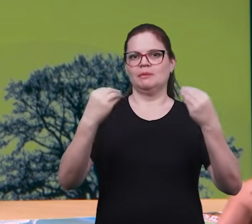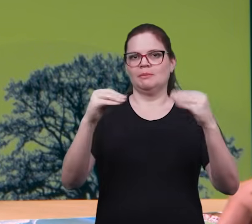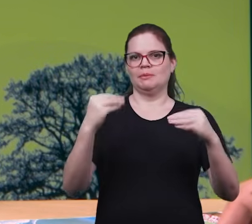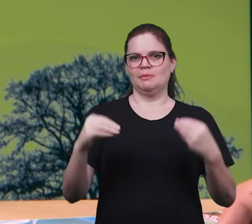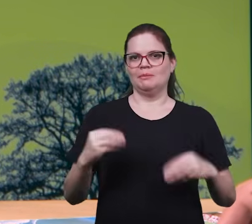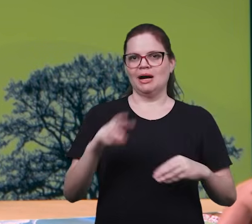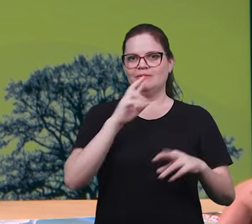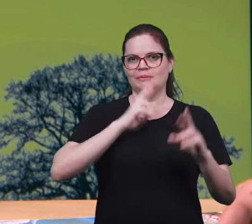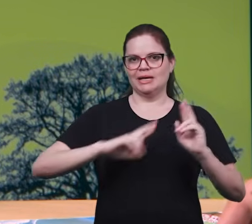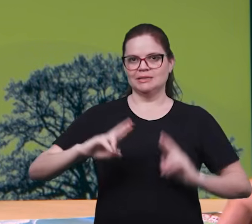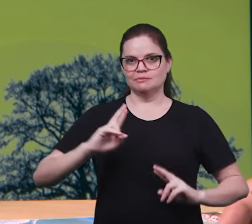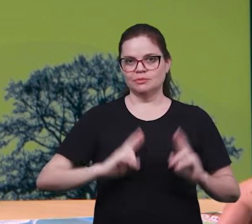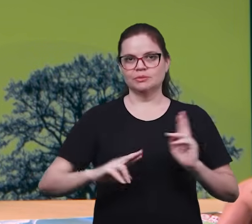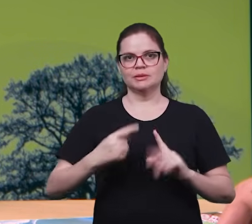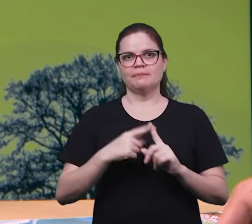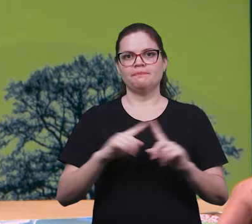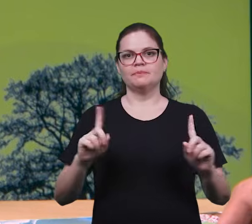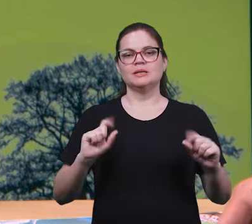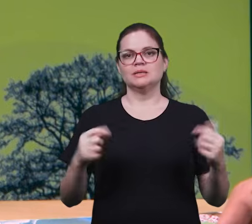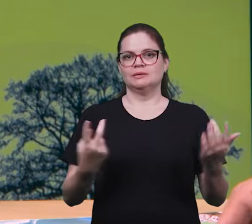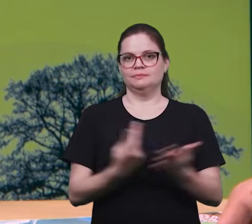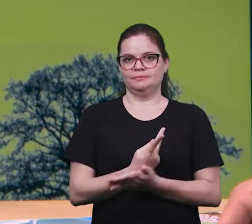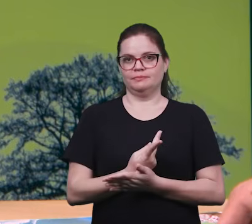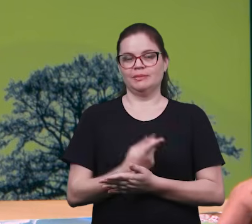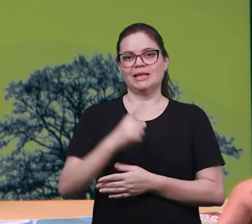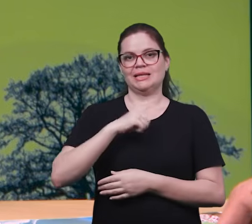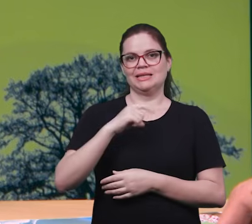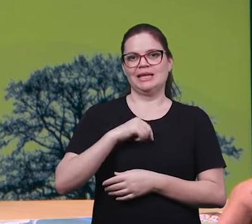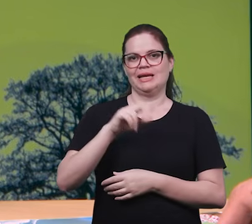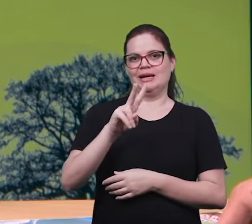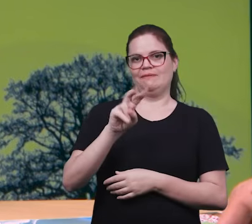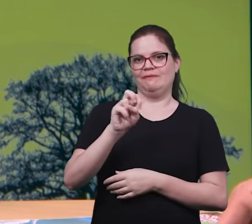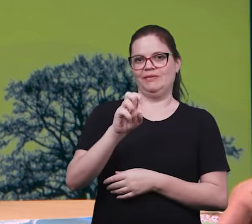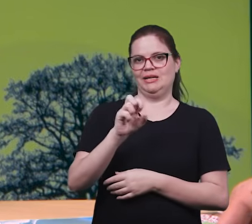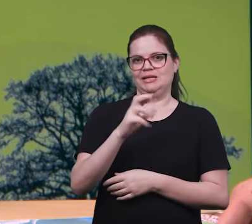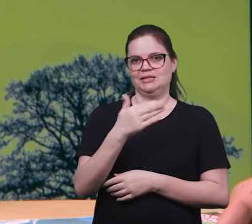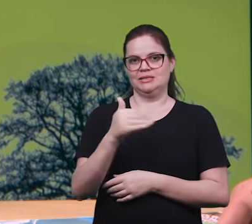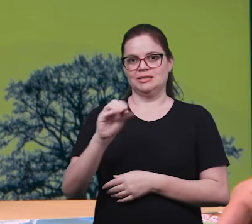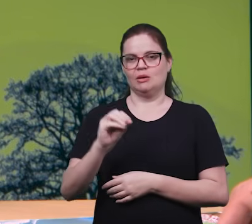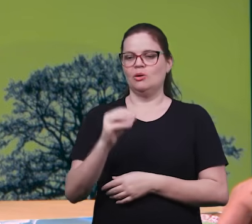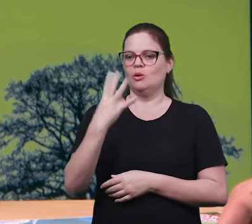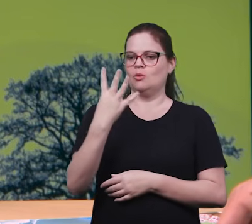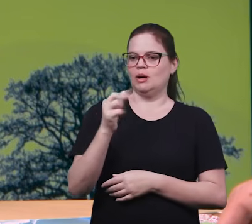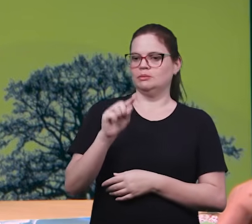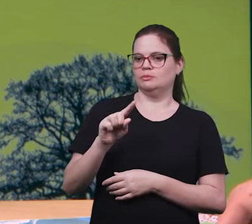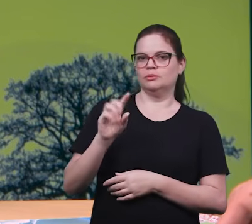versão 4.0, que é a versão do Chat Plus, né, é uma versão